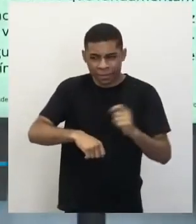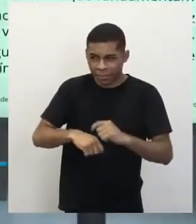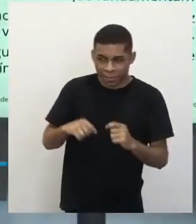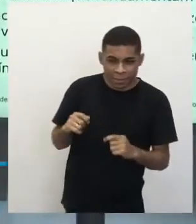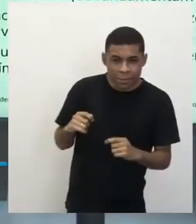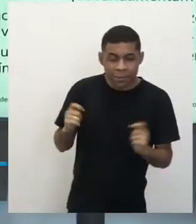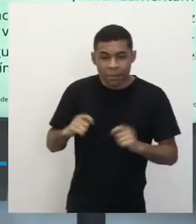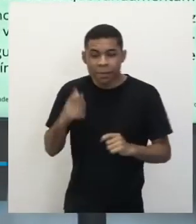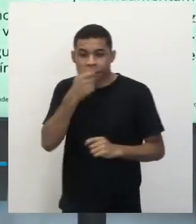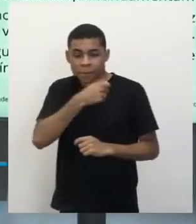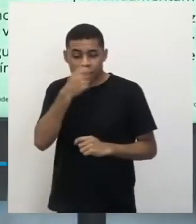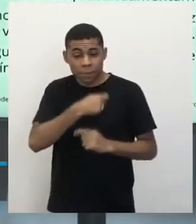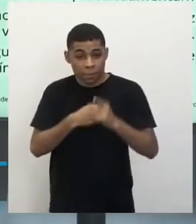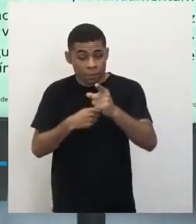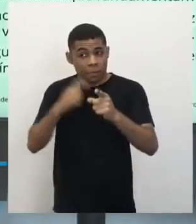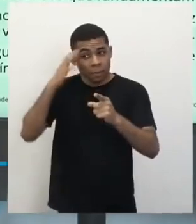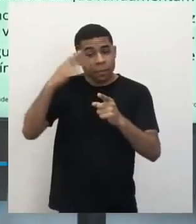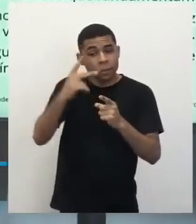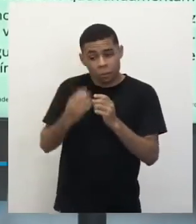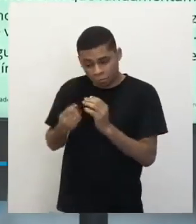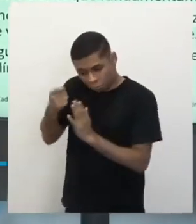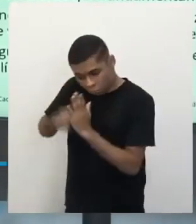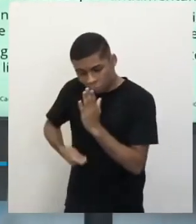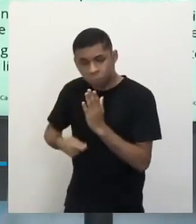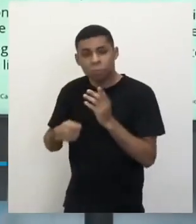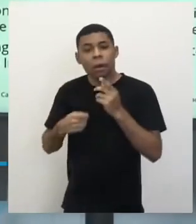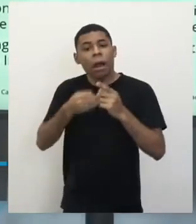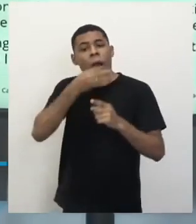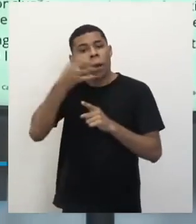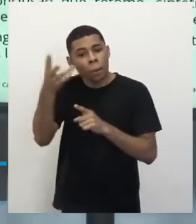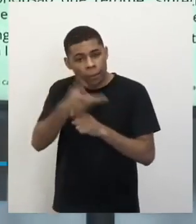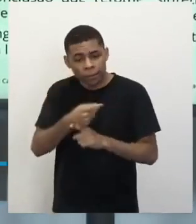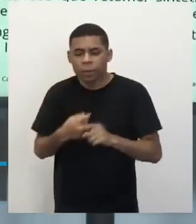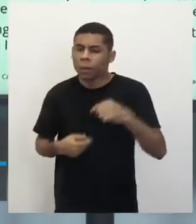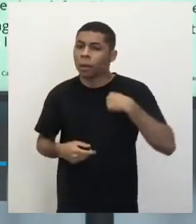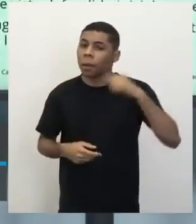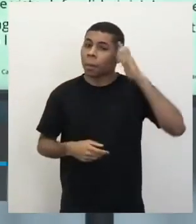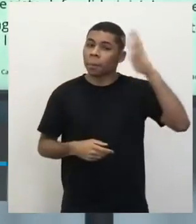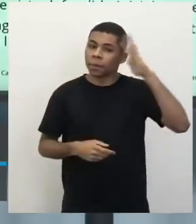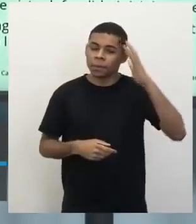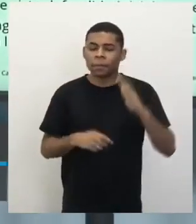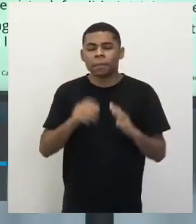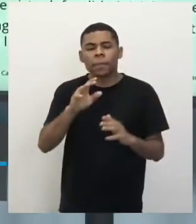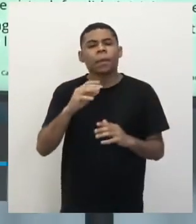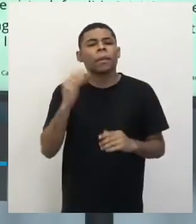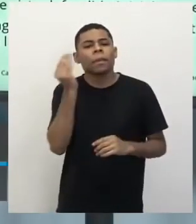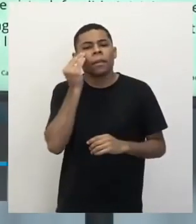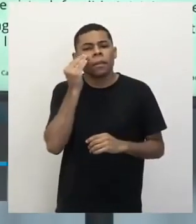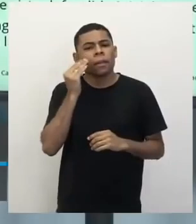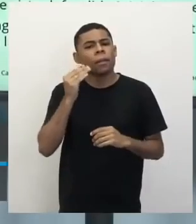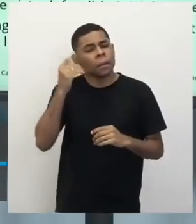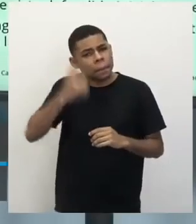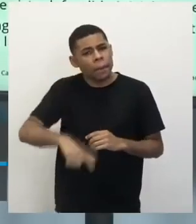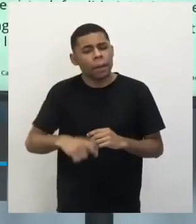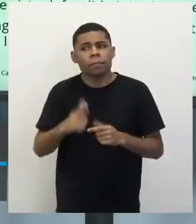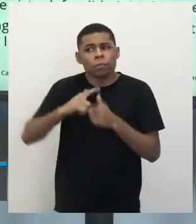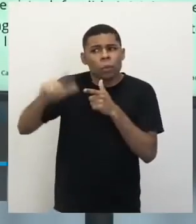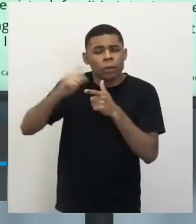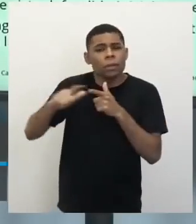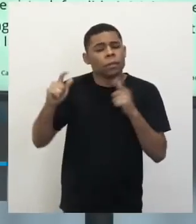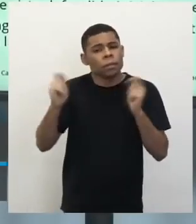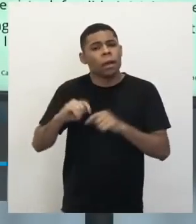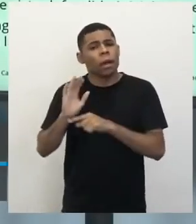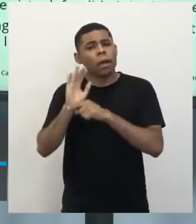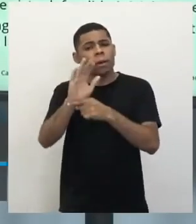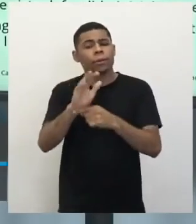nesse contexto de você criar o seu texto e passar na situação argumentativa, eu pensei em deixar uns minutos para ouvir mais situações, até para